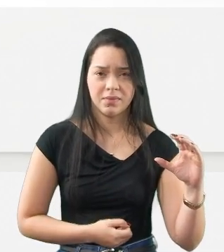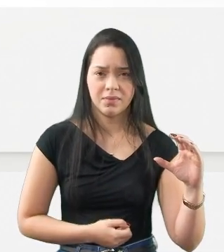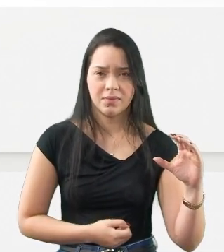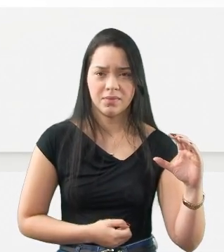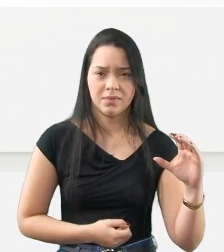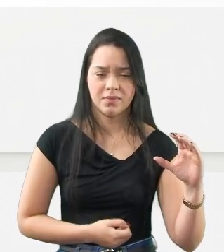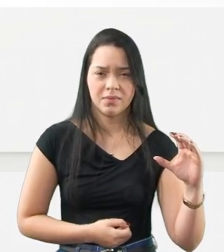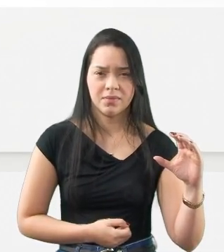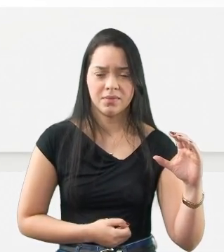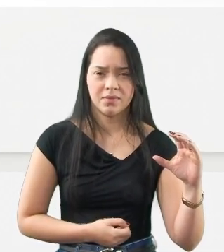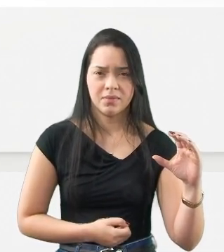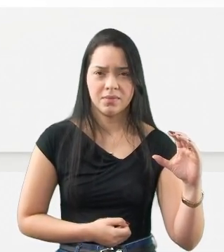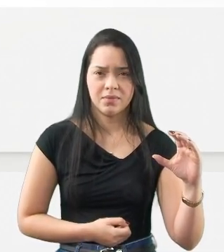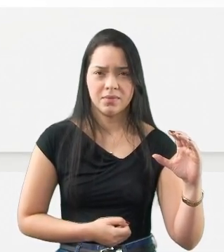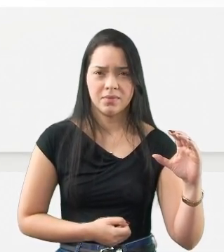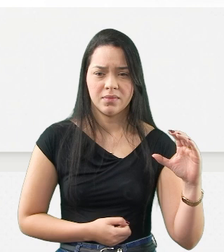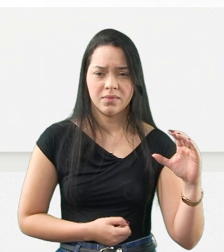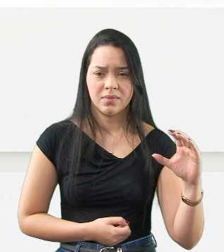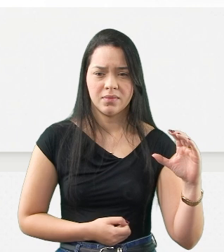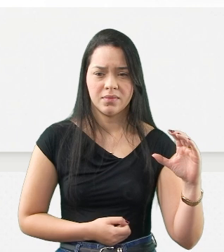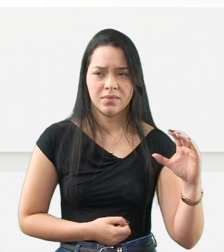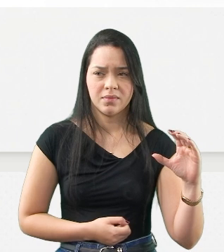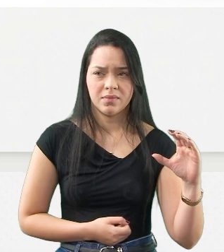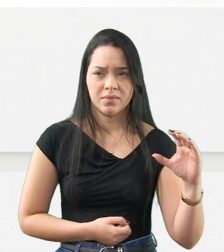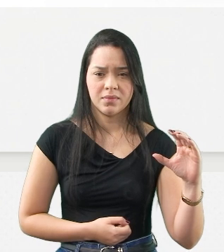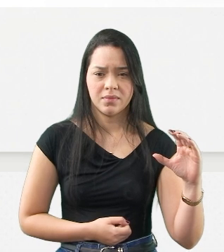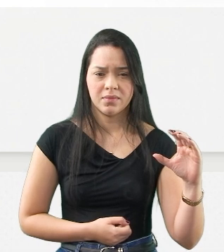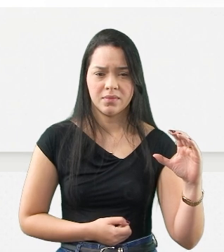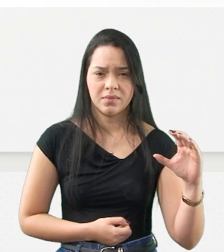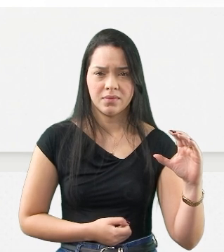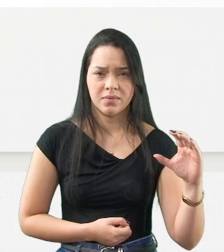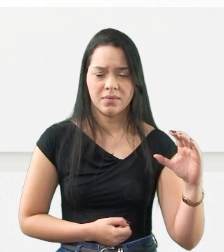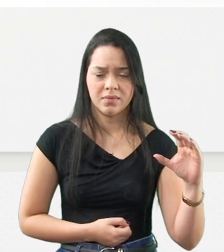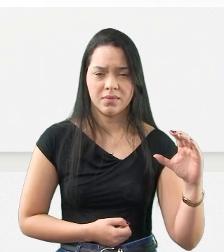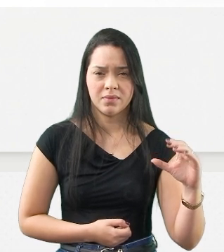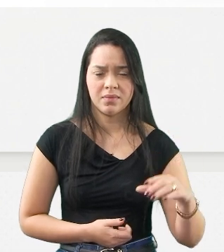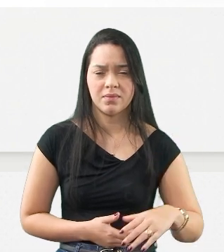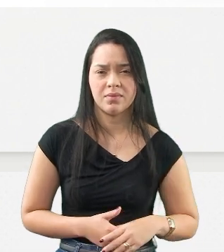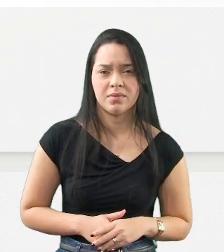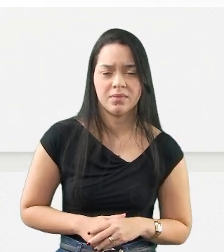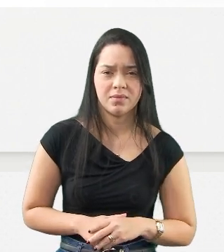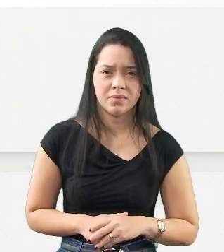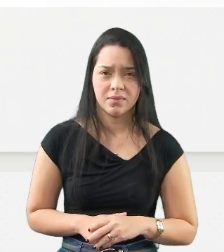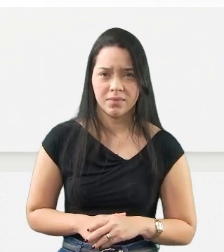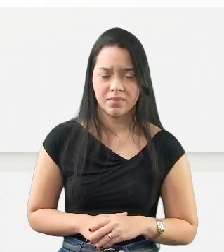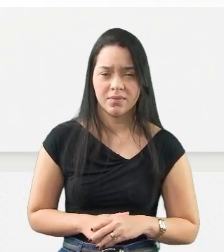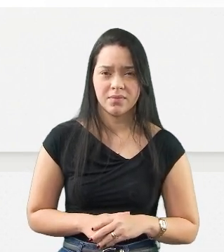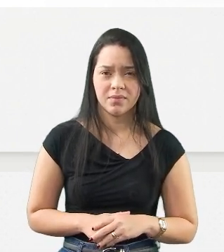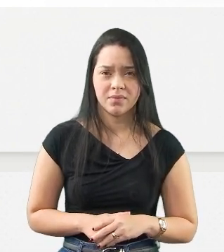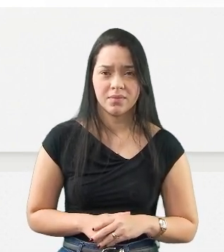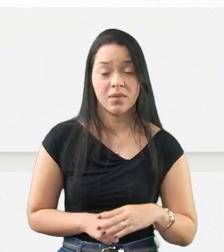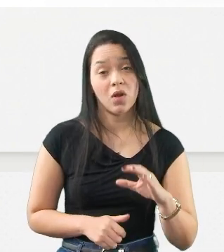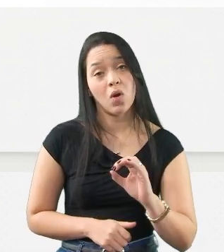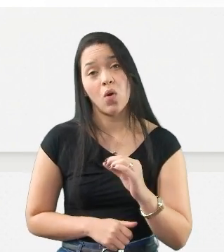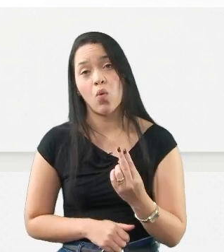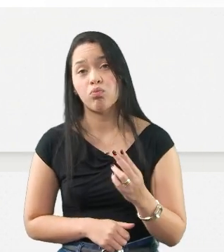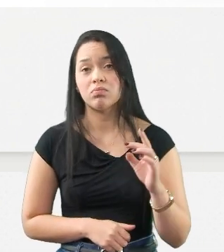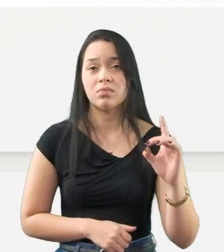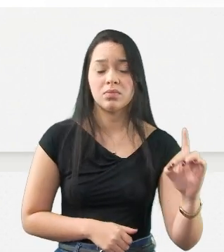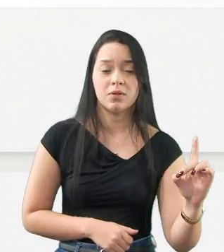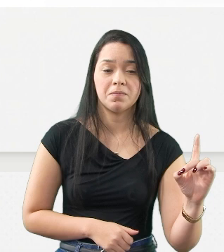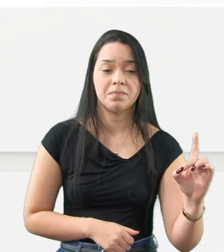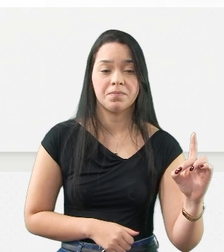ao refletir os valores, crenças e conflitos de uma sociedade, ajudando a formar uma visão de mundo compartilhada? Ou letra D.